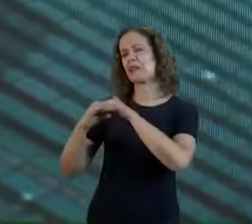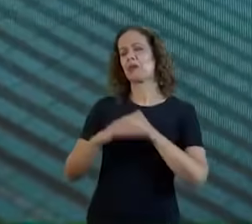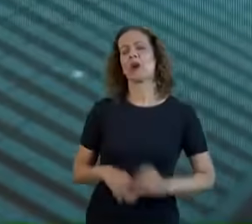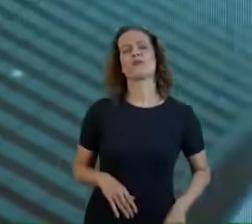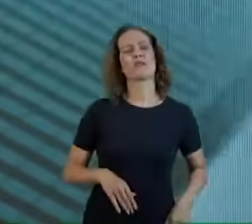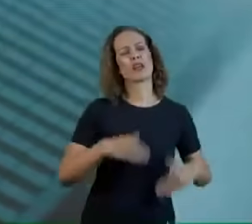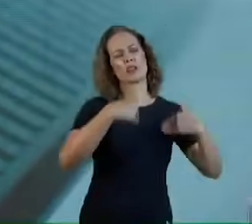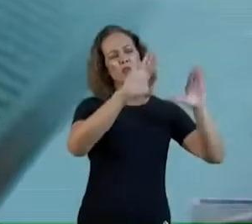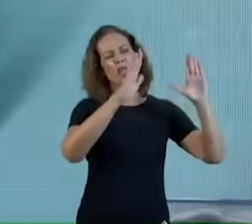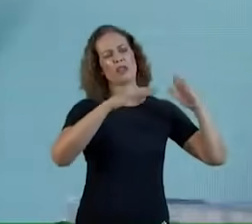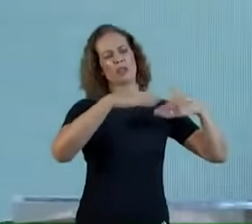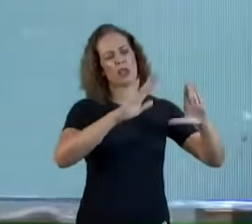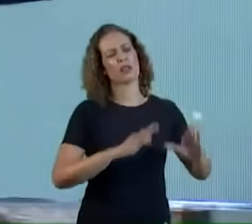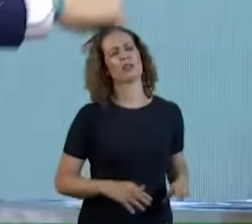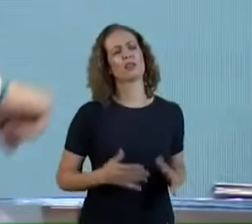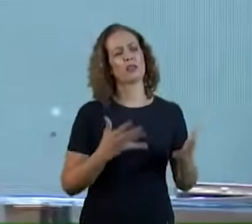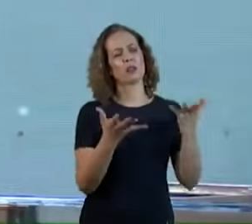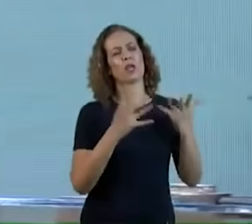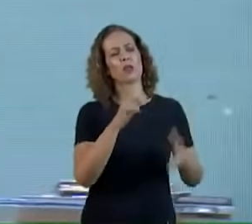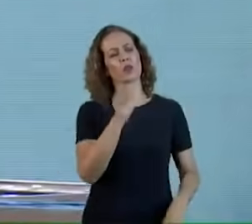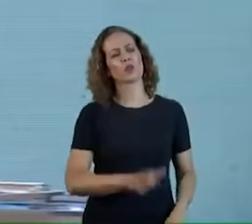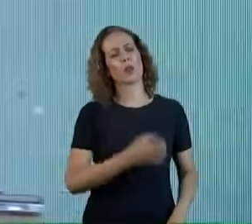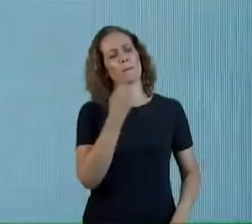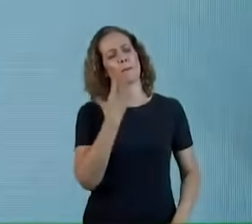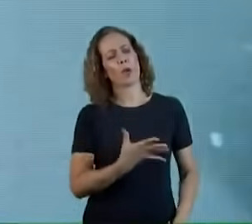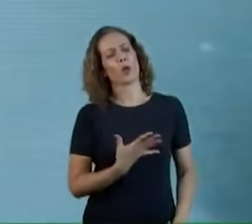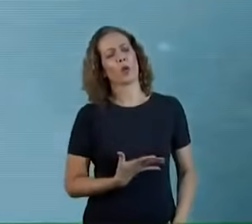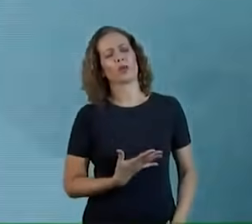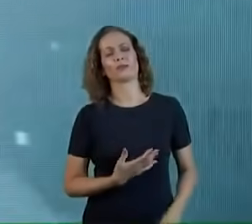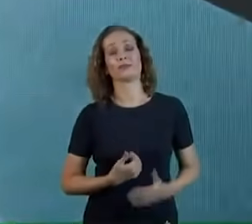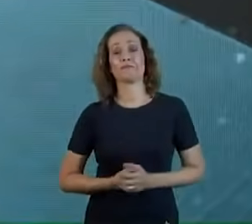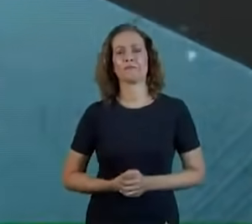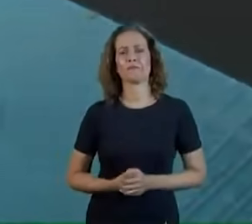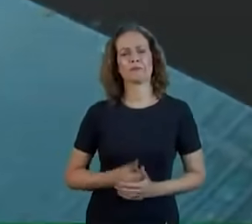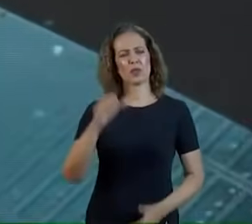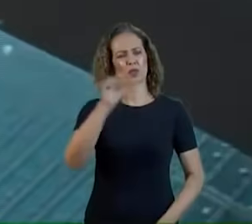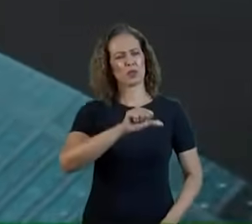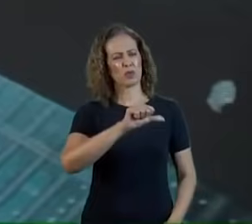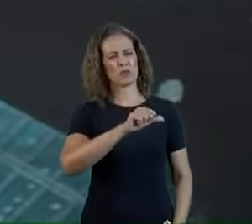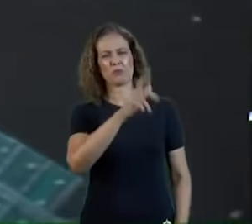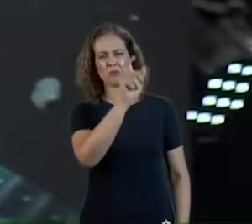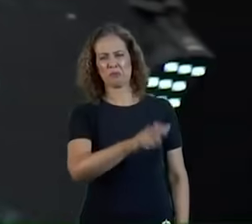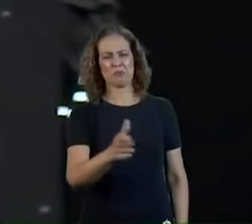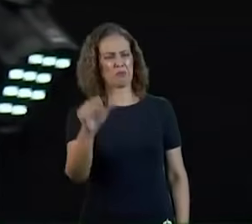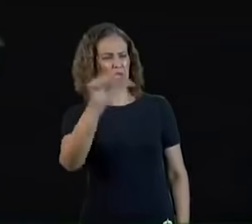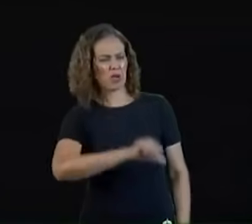bom. Arruma um bom aí para mim. Gente mais ferrada que eu não quero não.